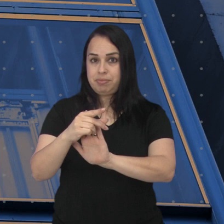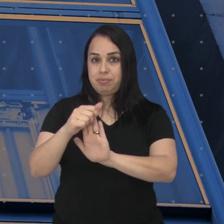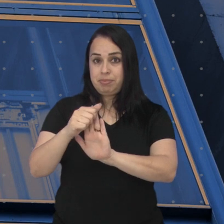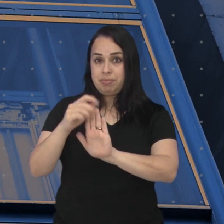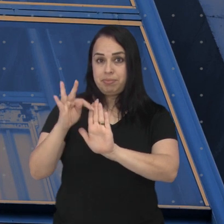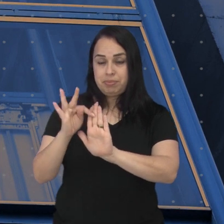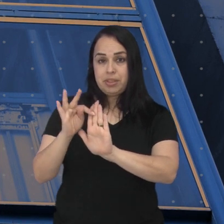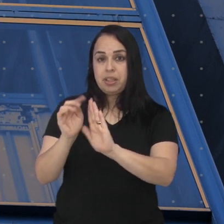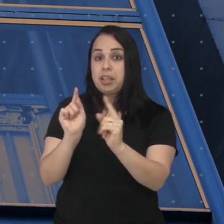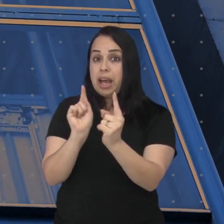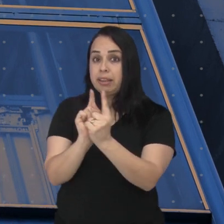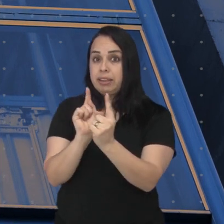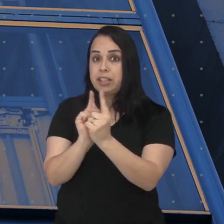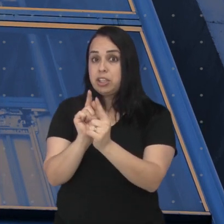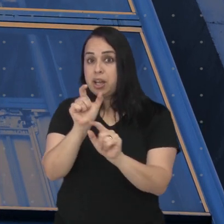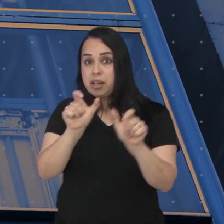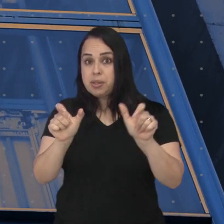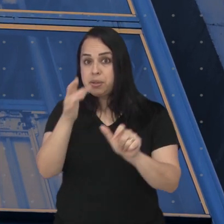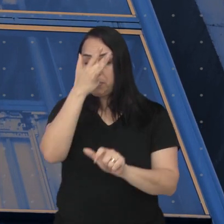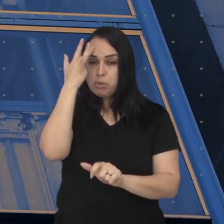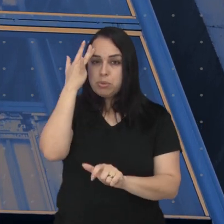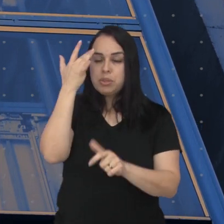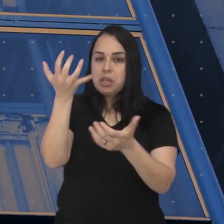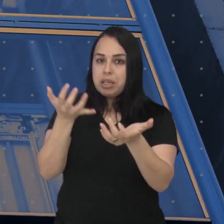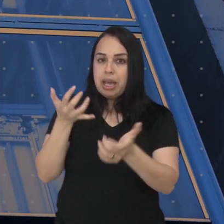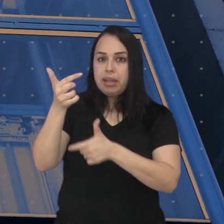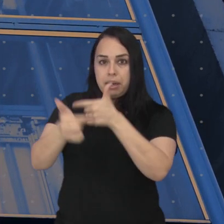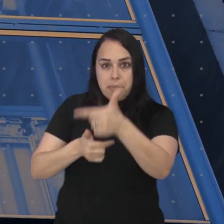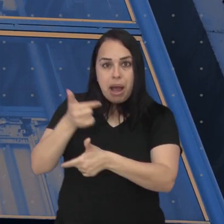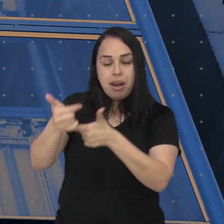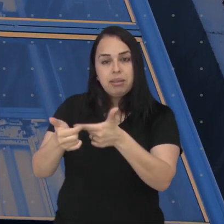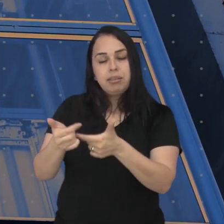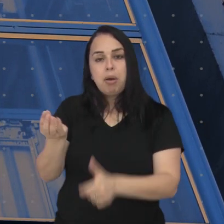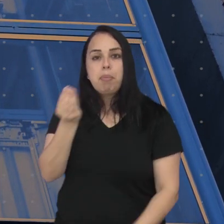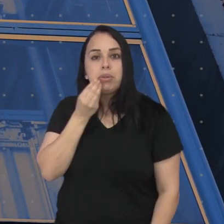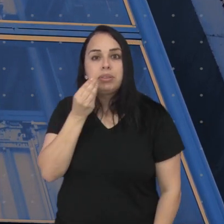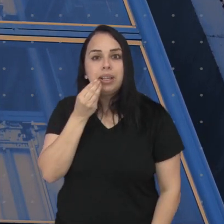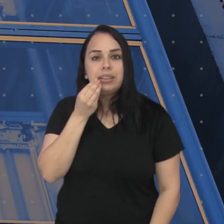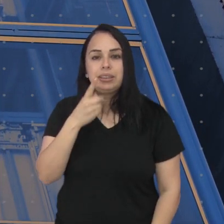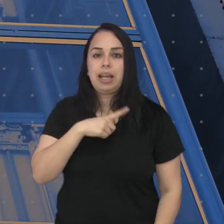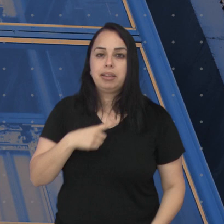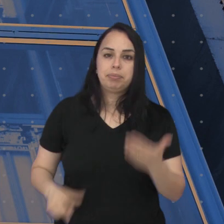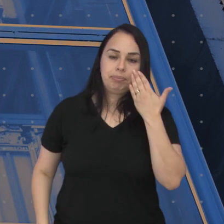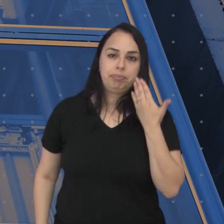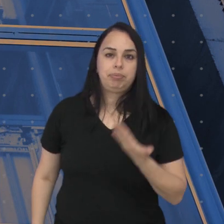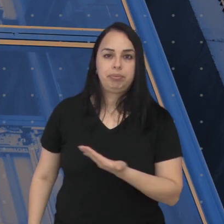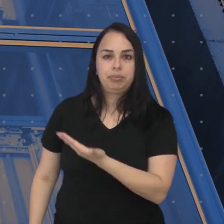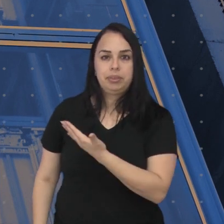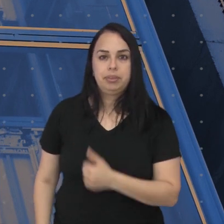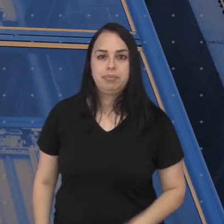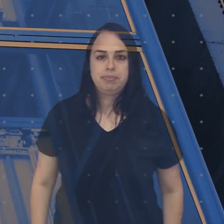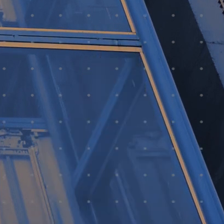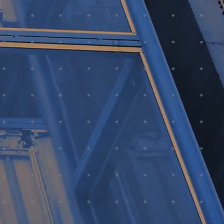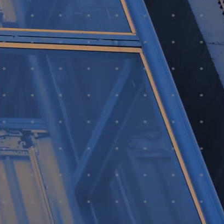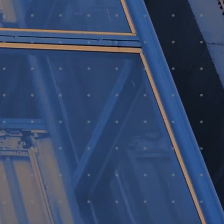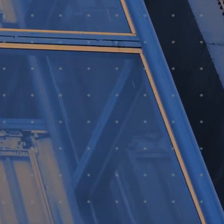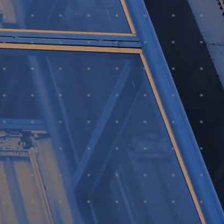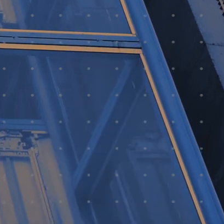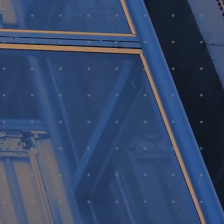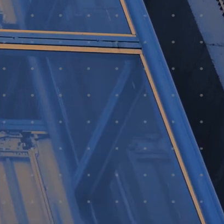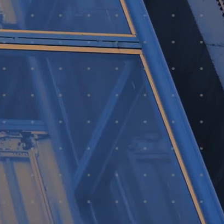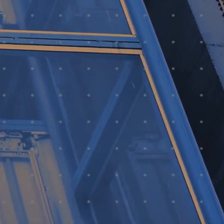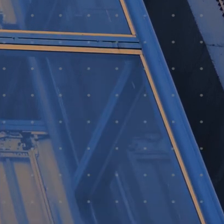O PAT, Posto de Atendimento ao Trabalhador de São José dos Campos, tem oportunidades de emprego para ajudante de